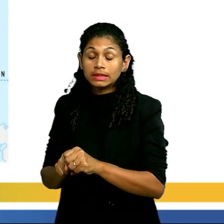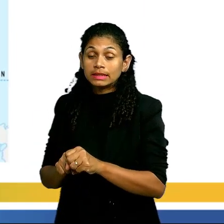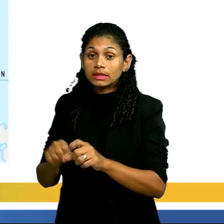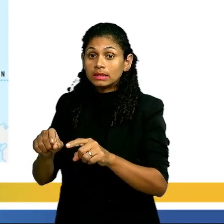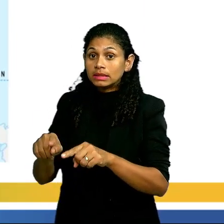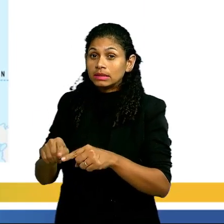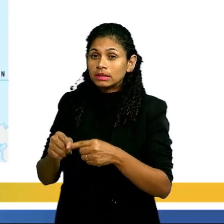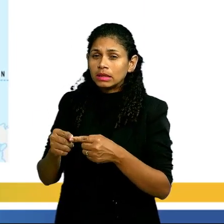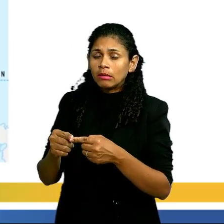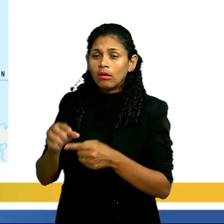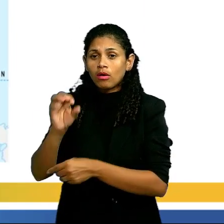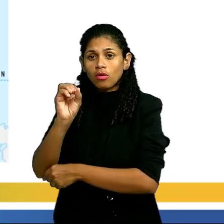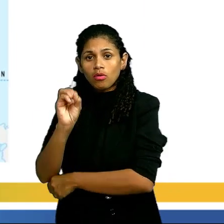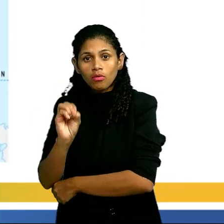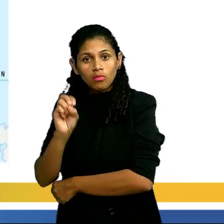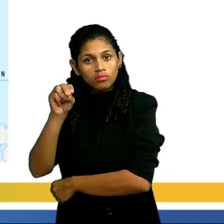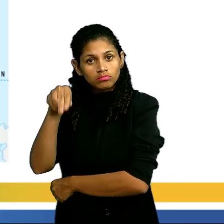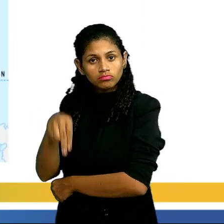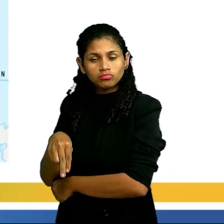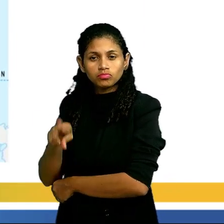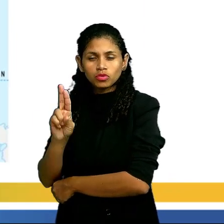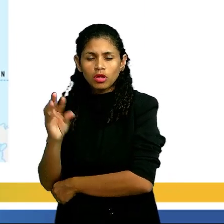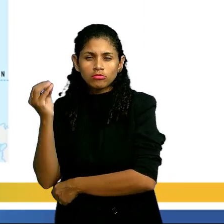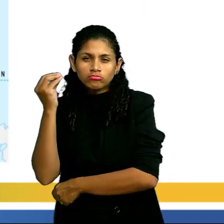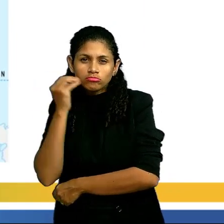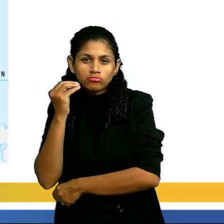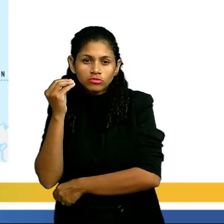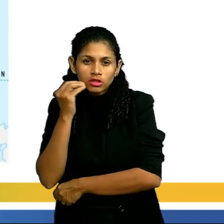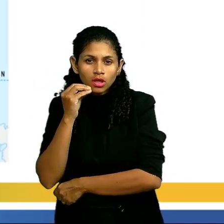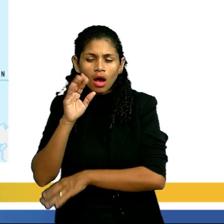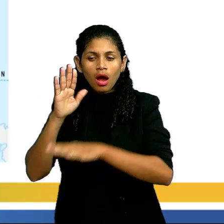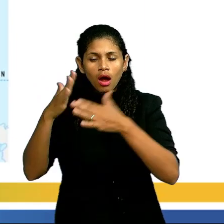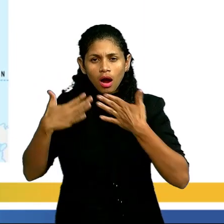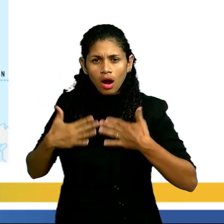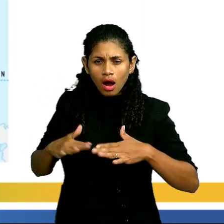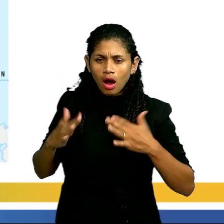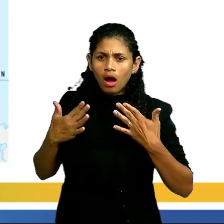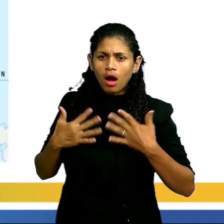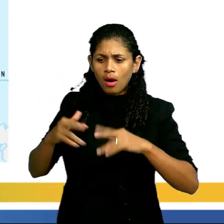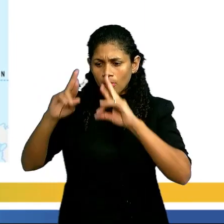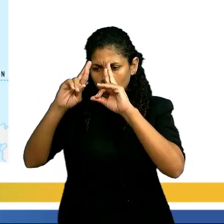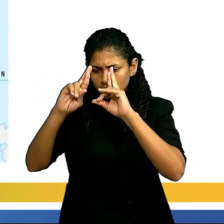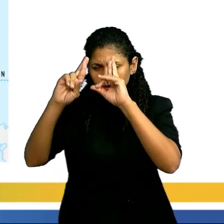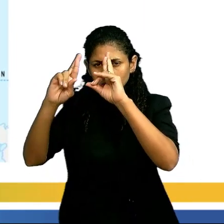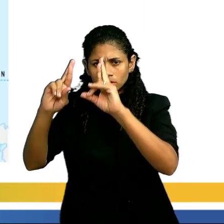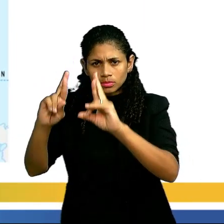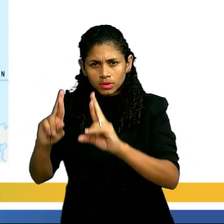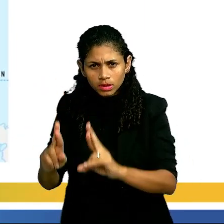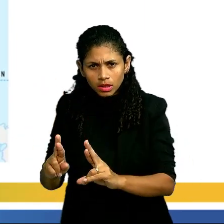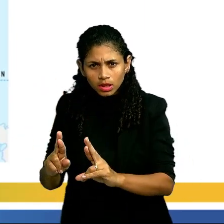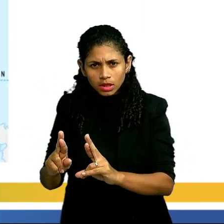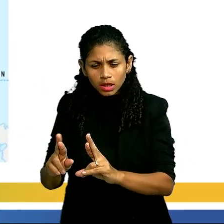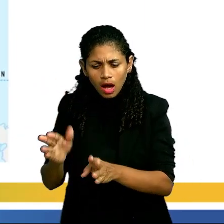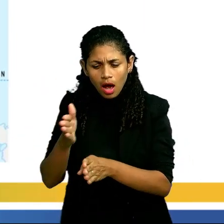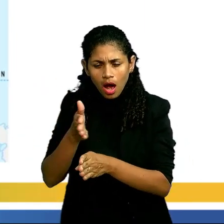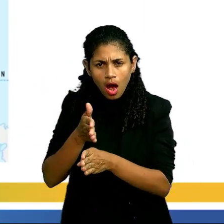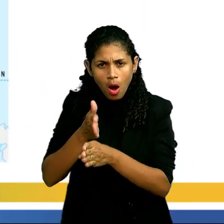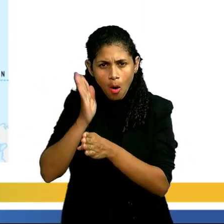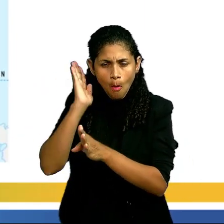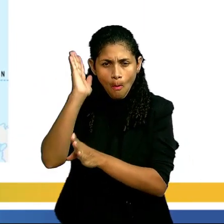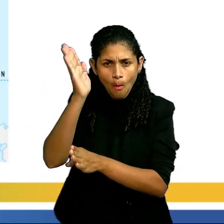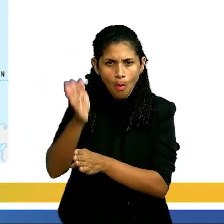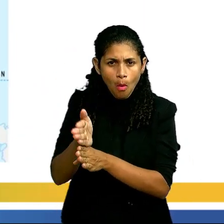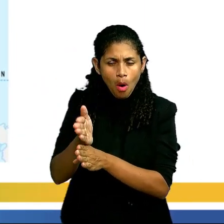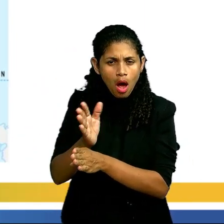tentar dizer, galera, calma, né? Tem o paralelo 38, né? Vamos respeitar esse paralelo. E a guerra ela vai